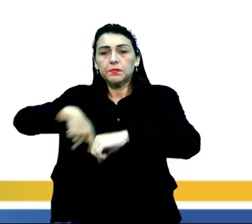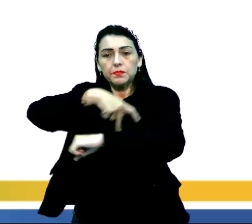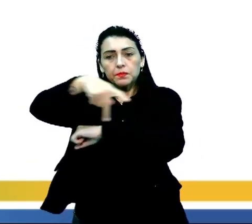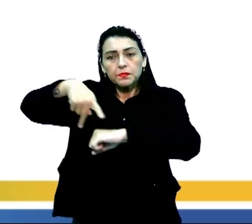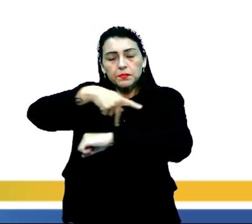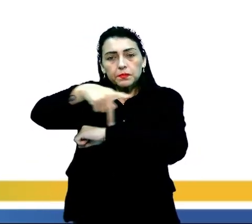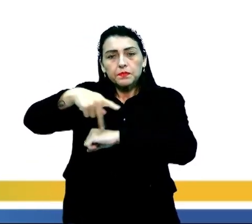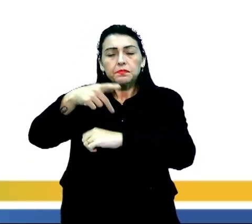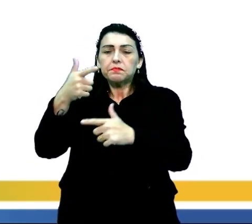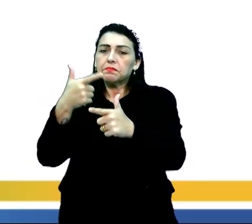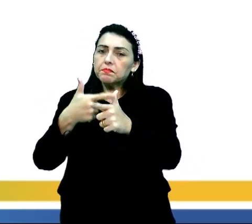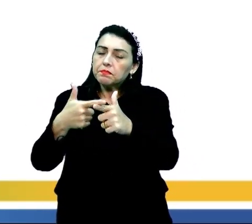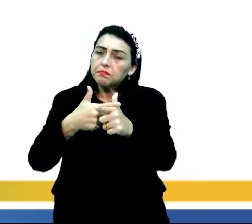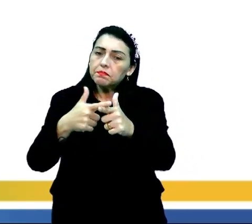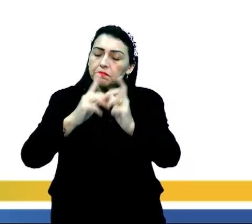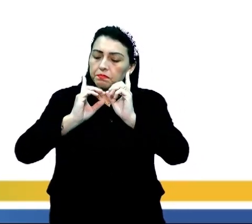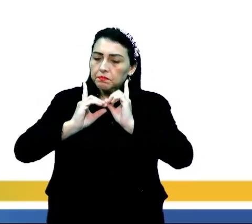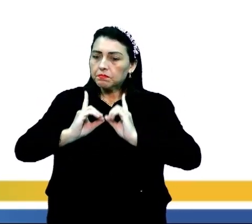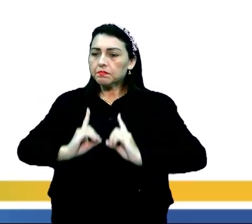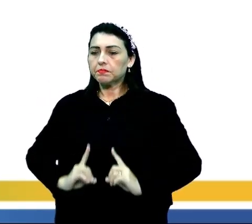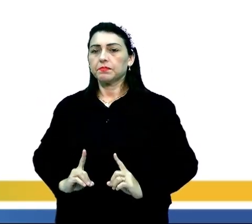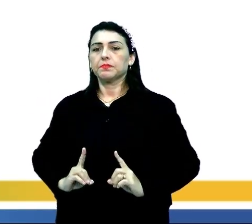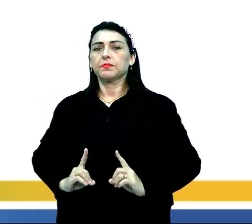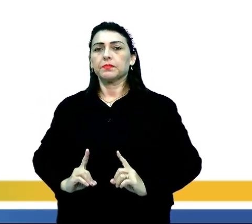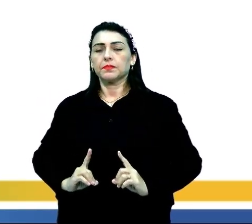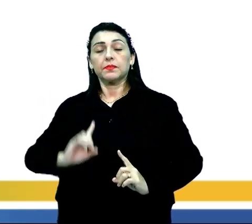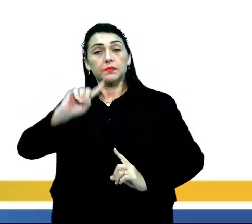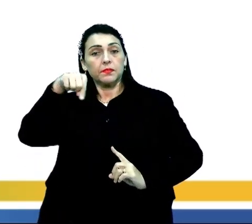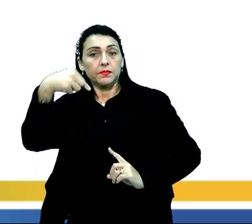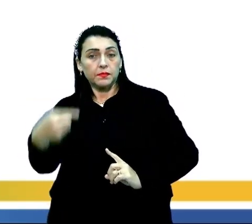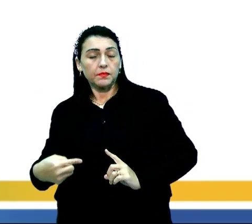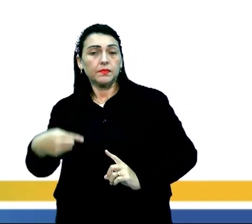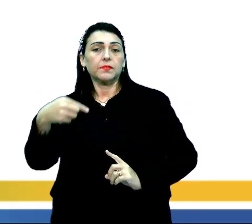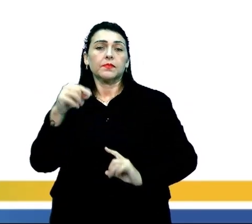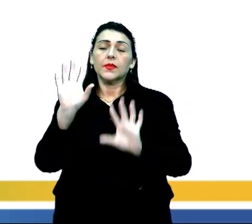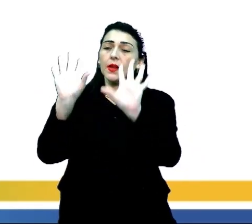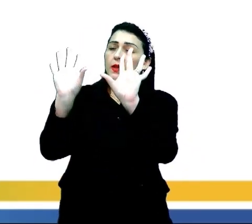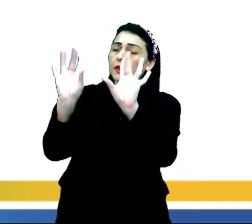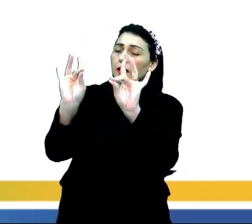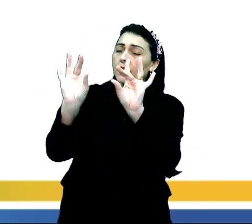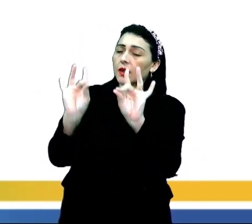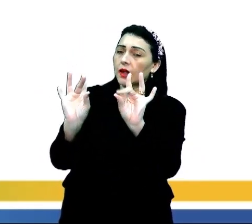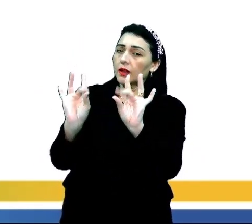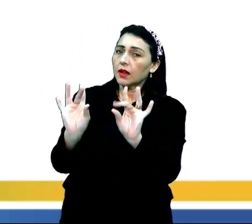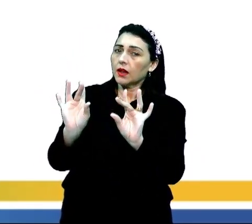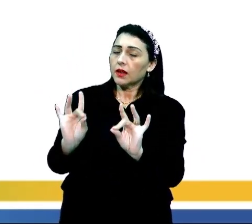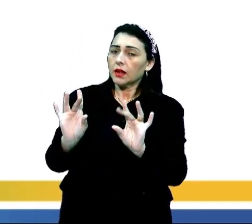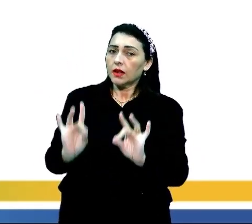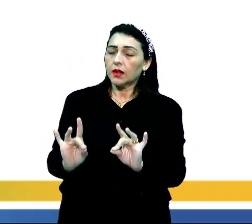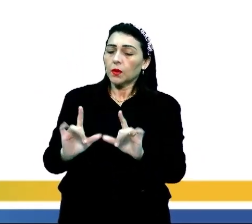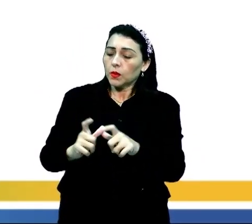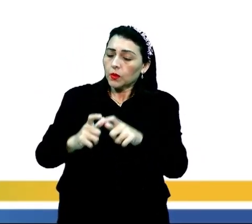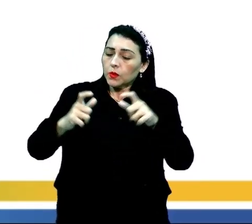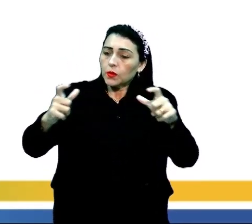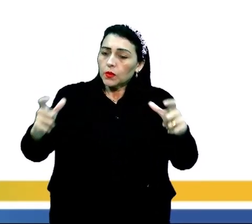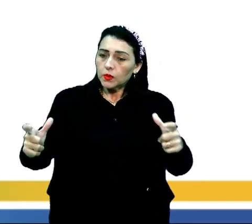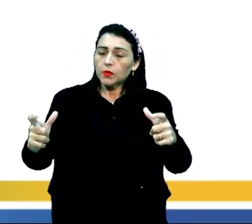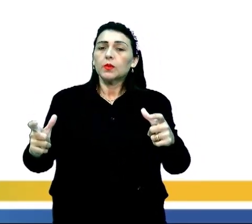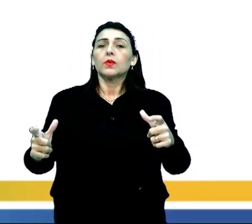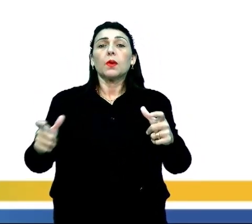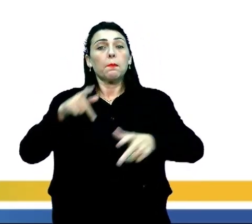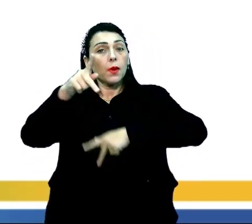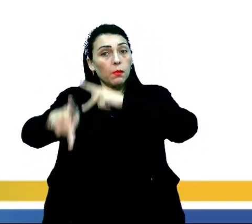tem problemas com deficiência. Depois ela foi direcionando, apesar do amplo